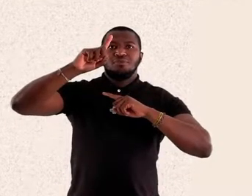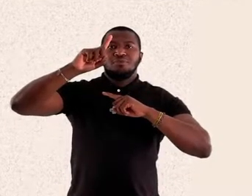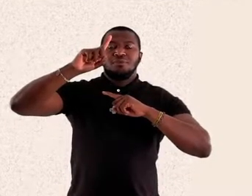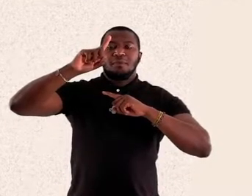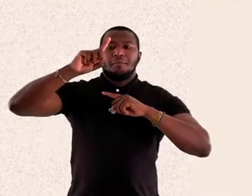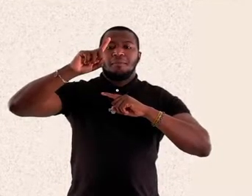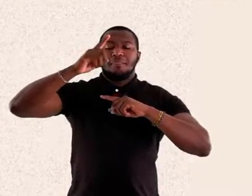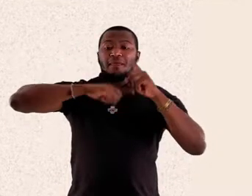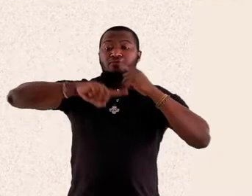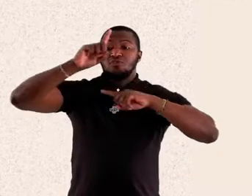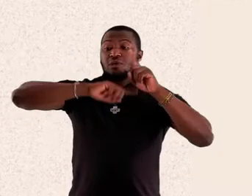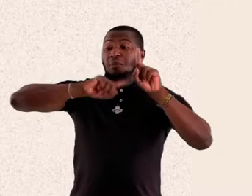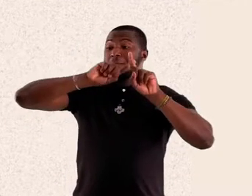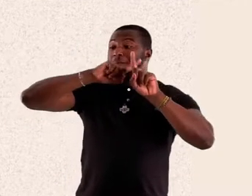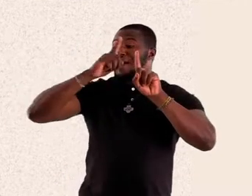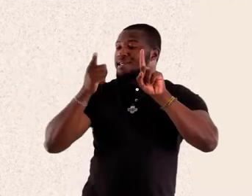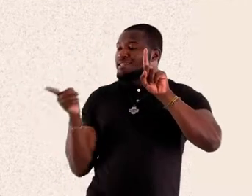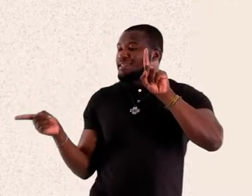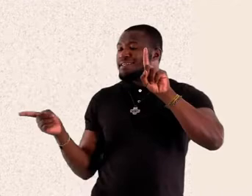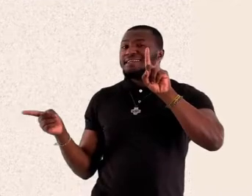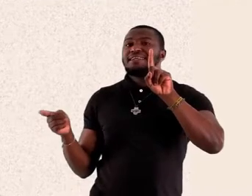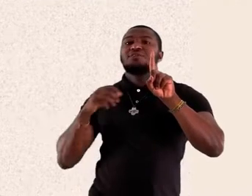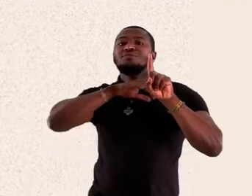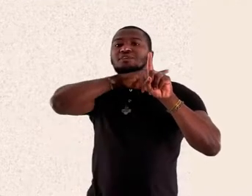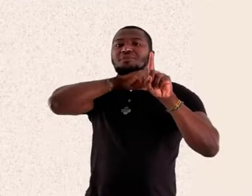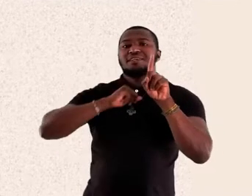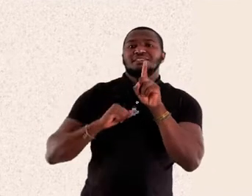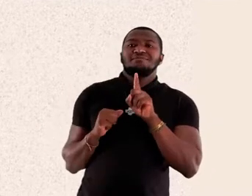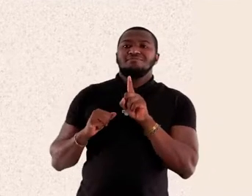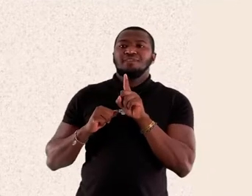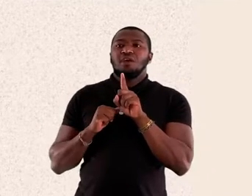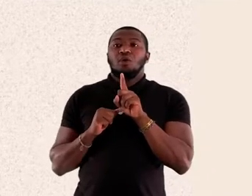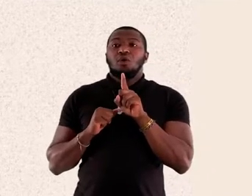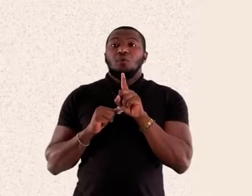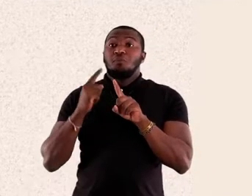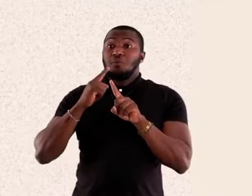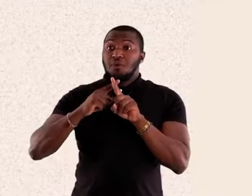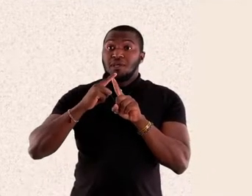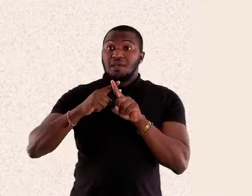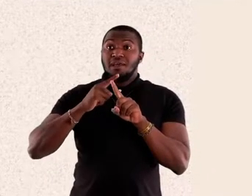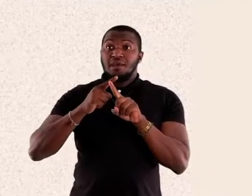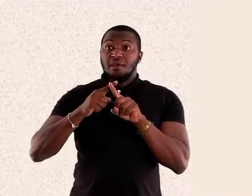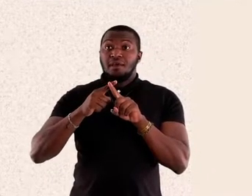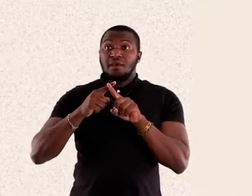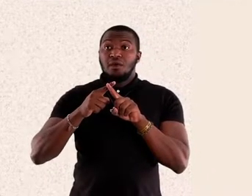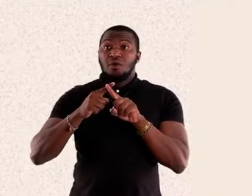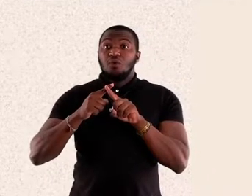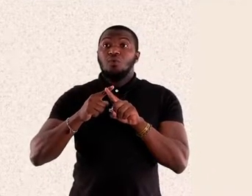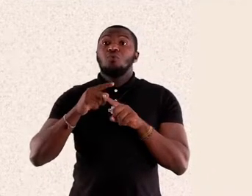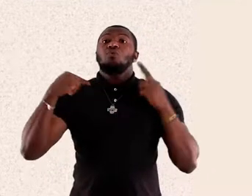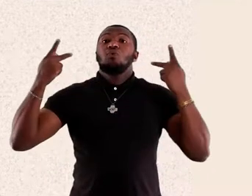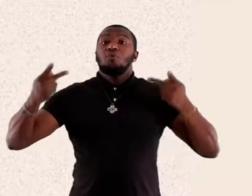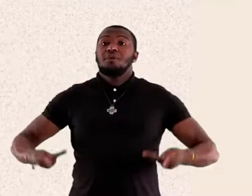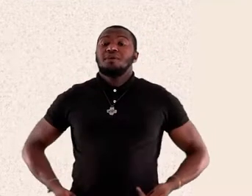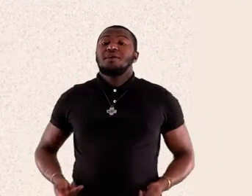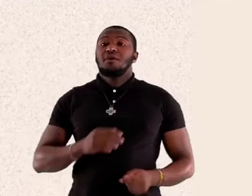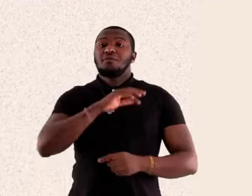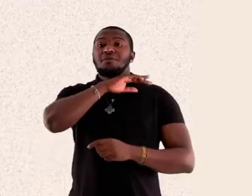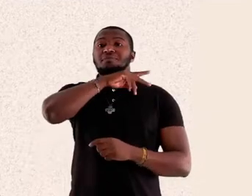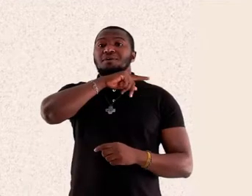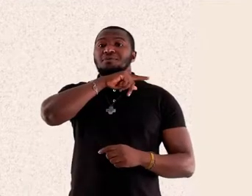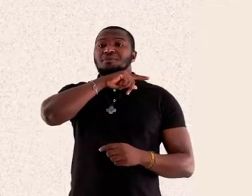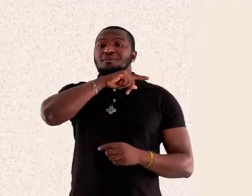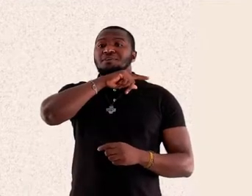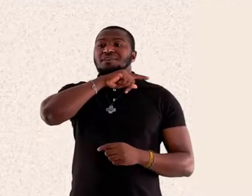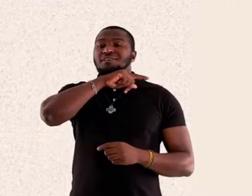animal né o ser humano é o animal que permanece por mais tempo imaturo